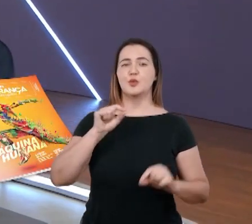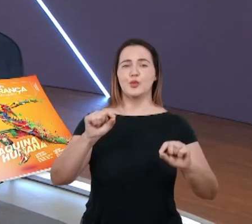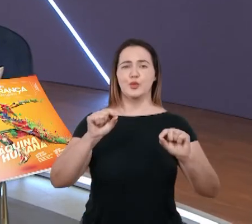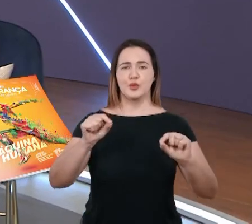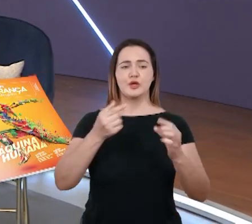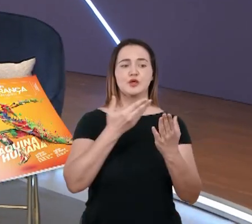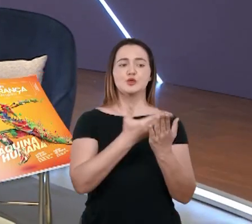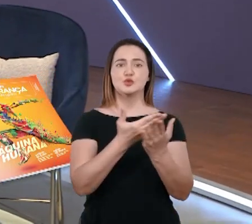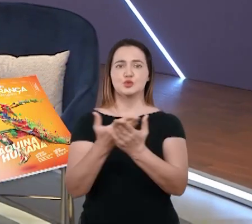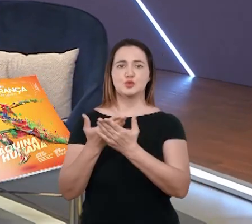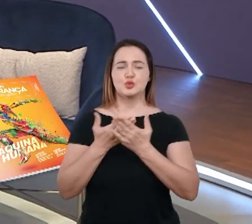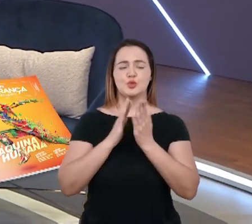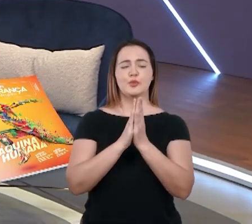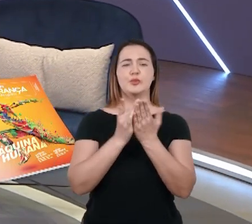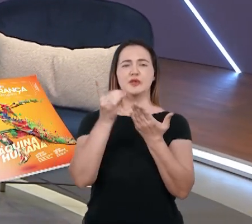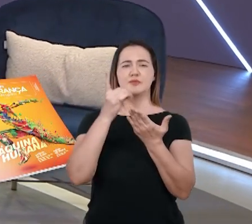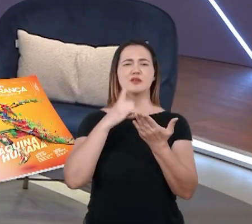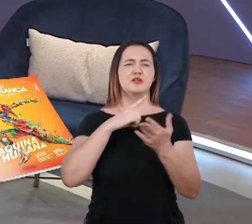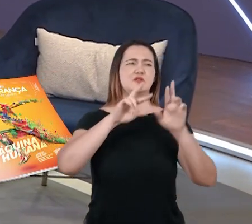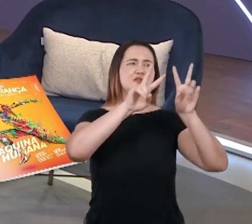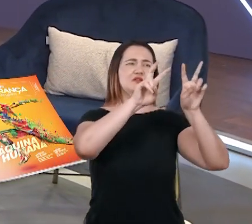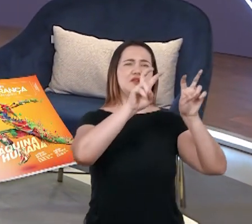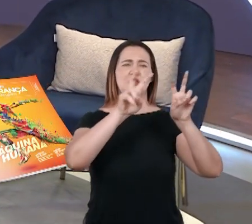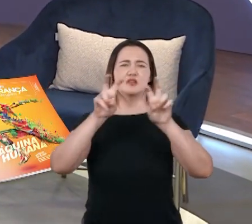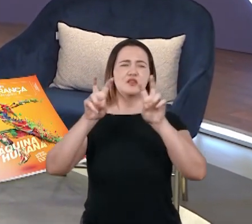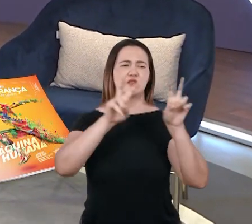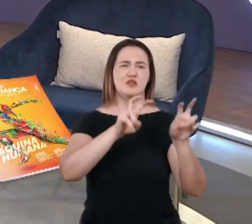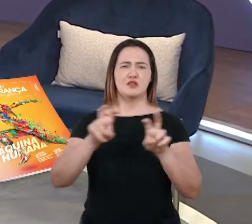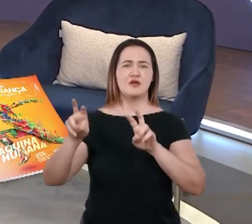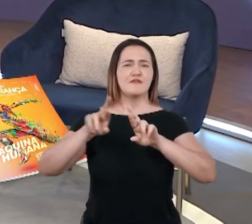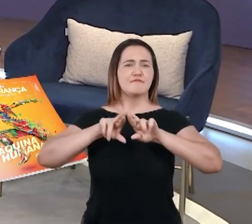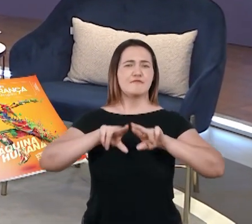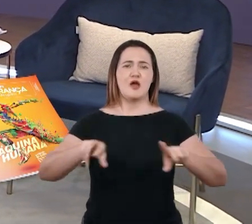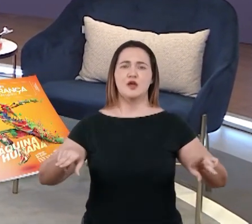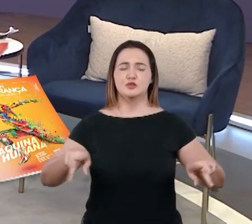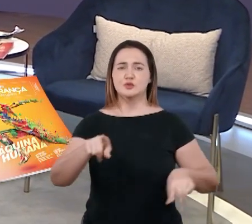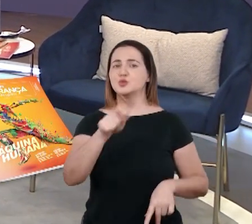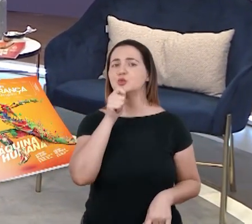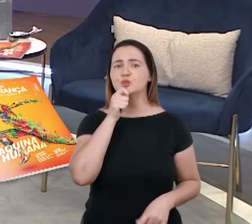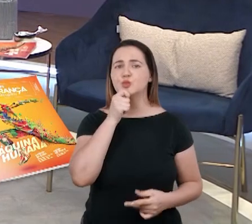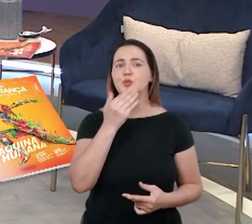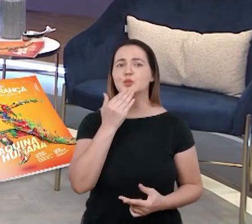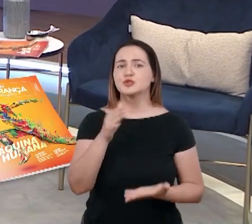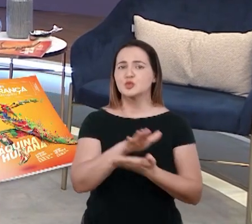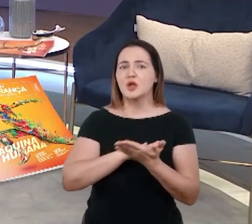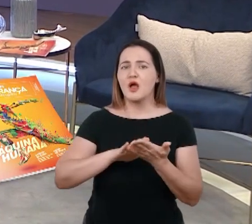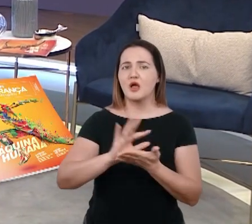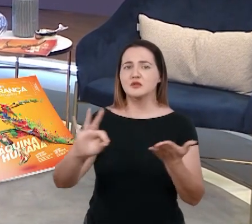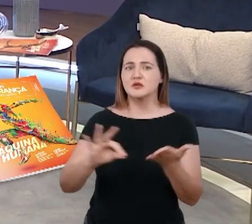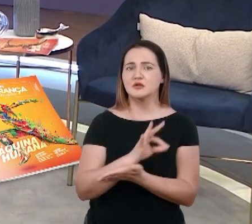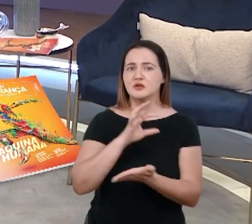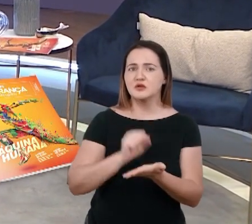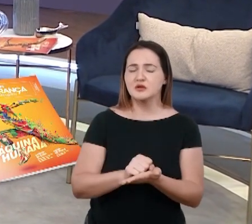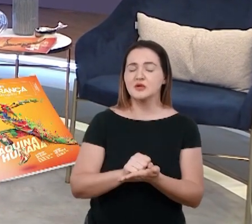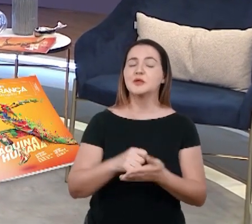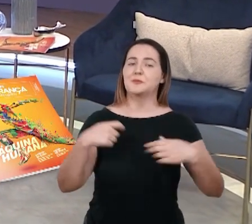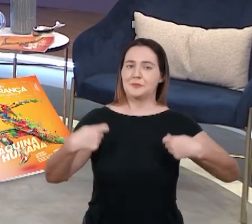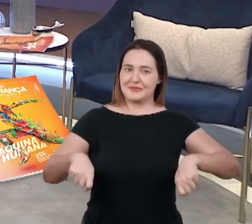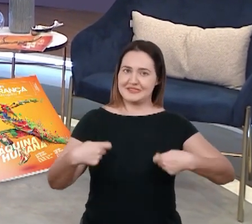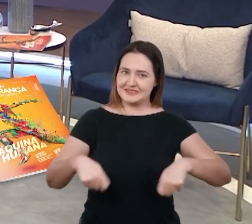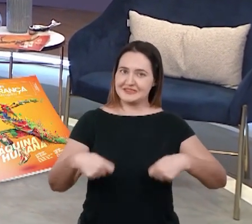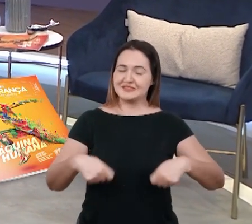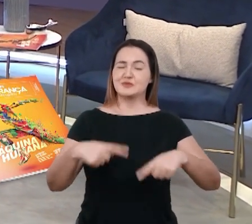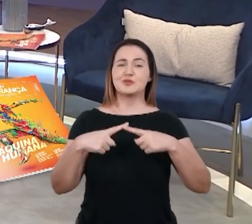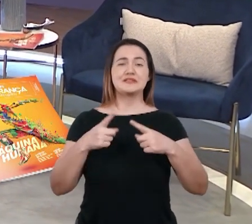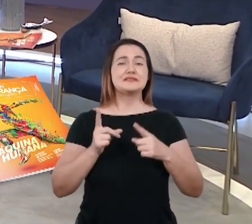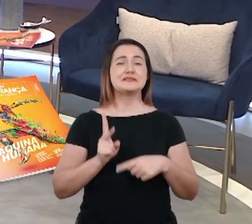Tempo é a maior e melhor escola bíblica do mundo. Se você ainda não se matriculou, tem que se